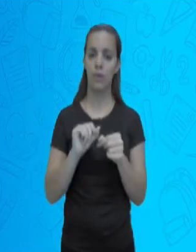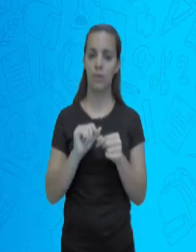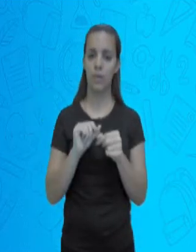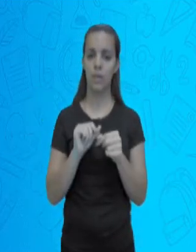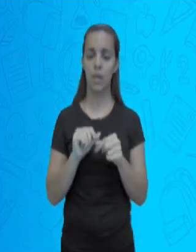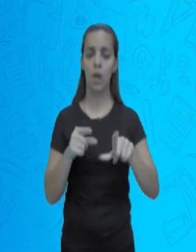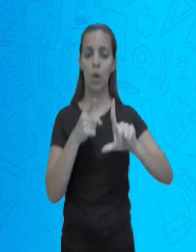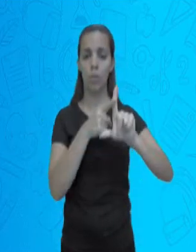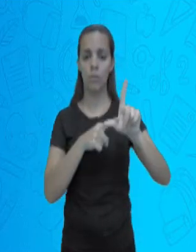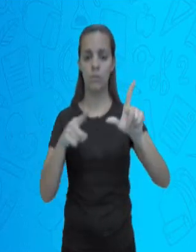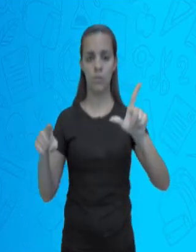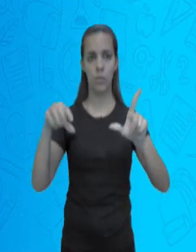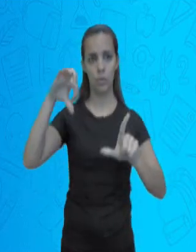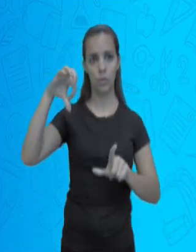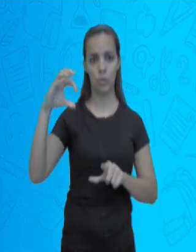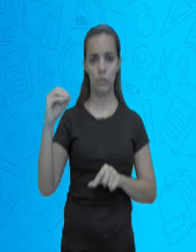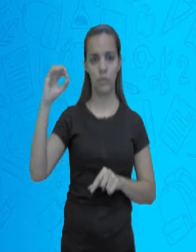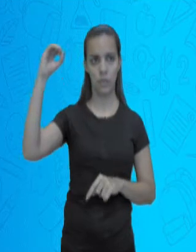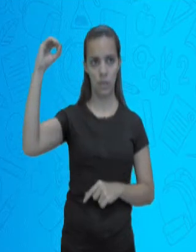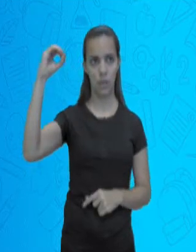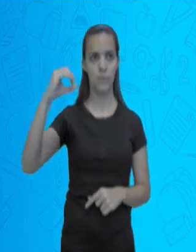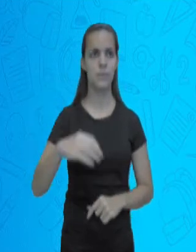graus.